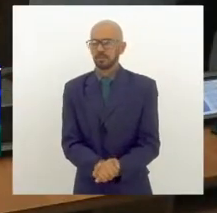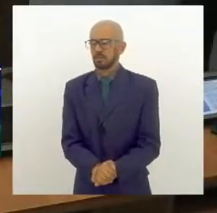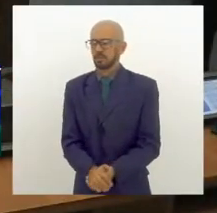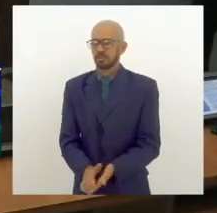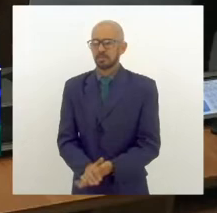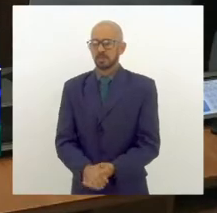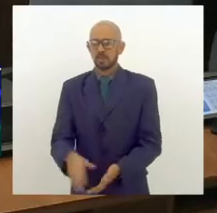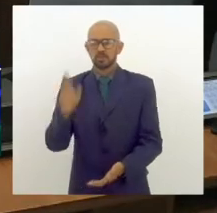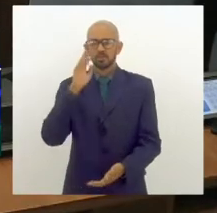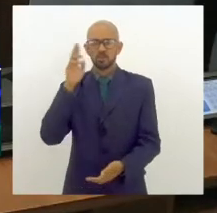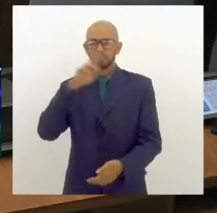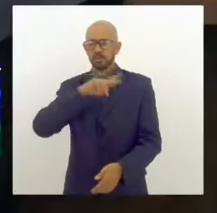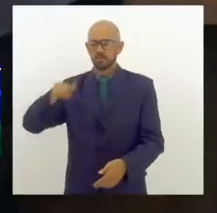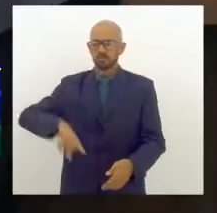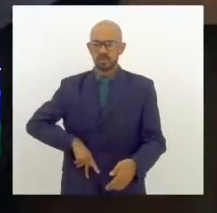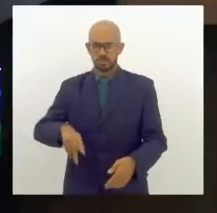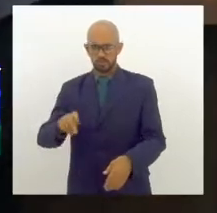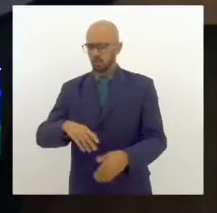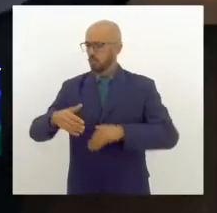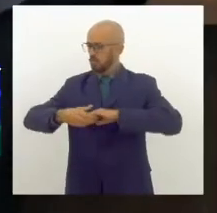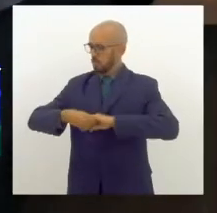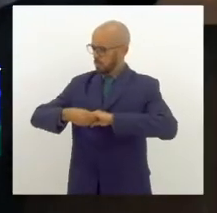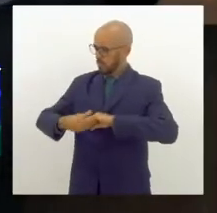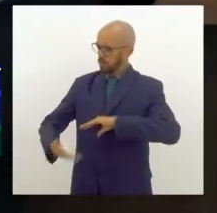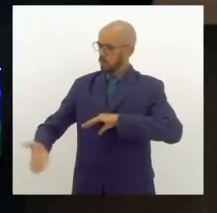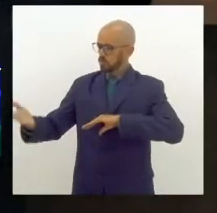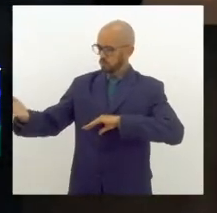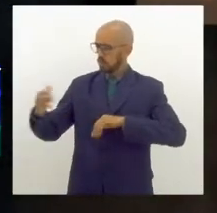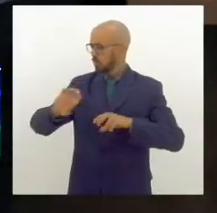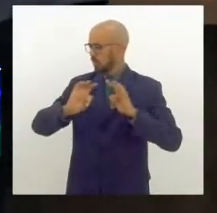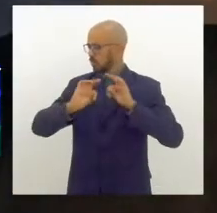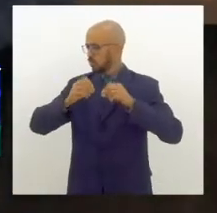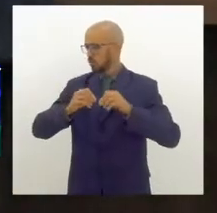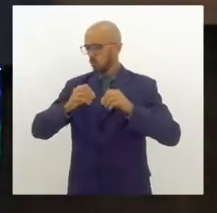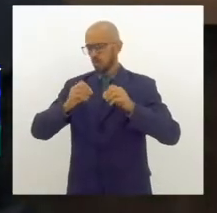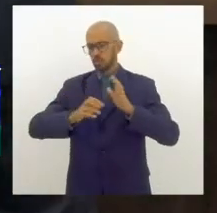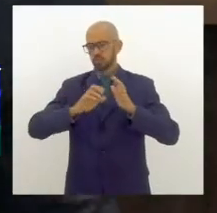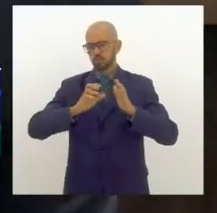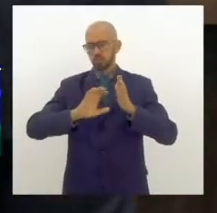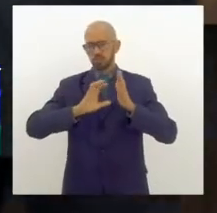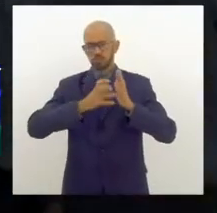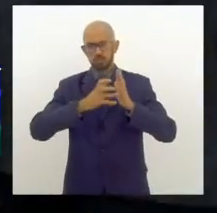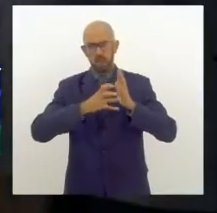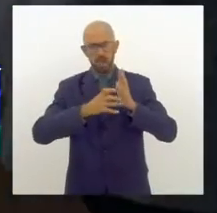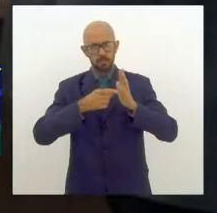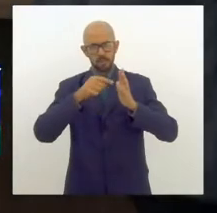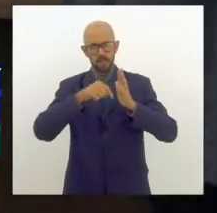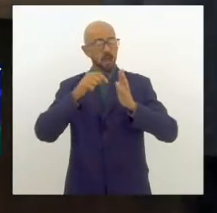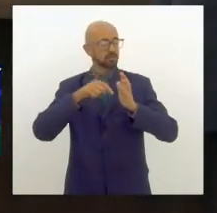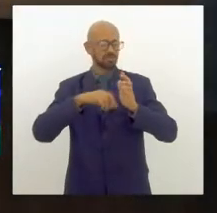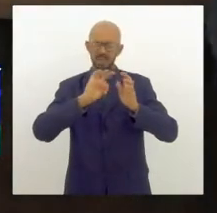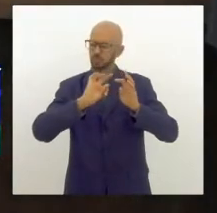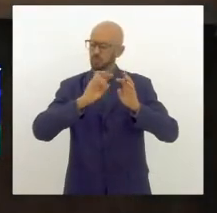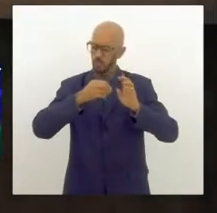Senhor presidente, saúdo Vossa Excelência, todos os parlamentares, colegas, deputados e deputadas, neste retorno do